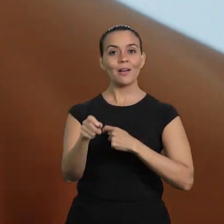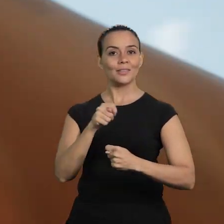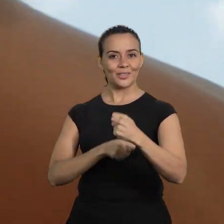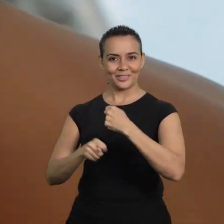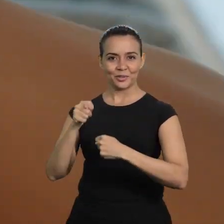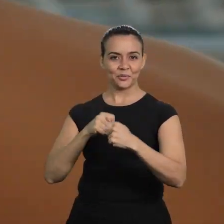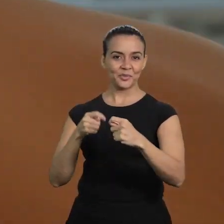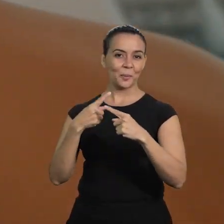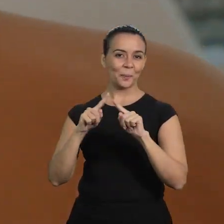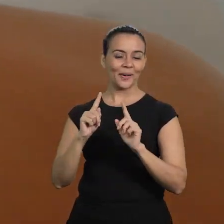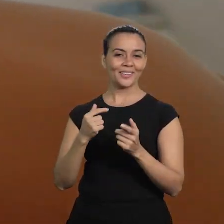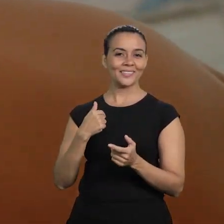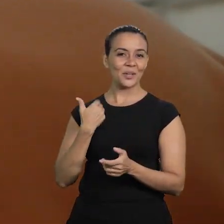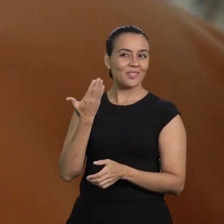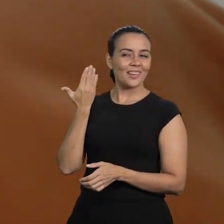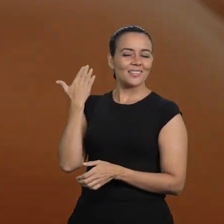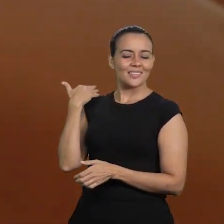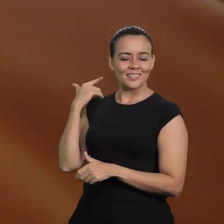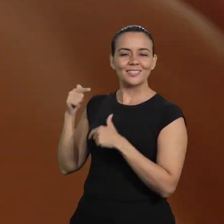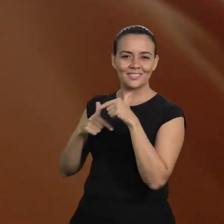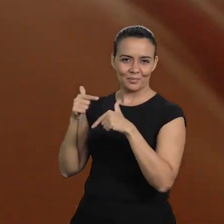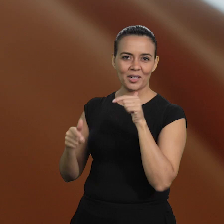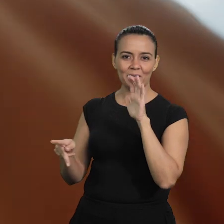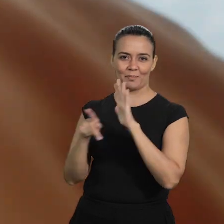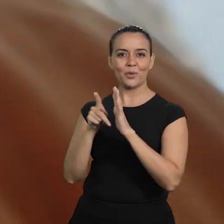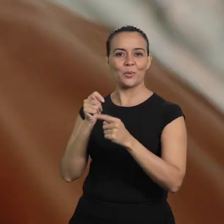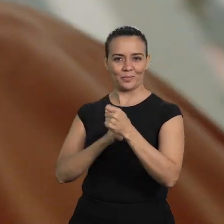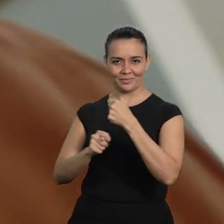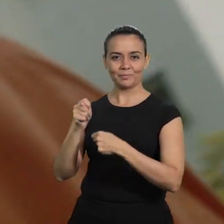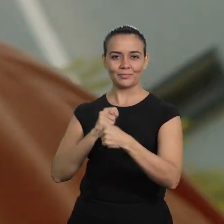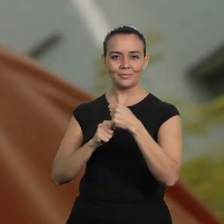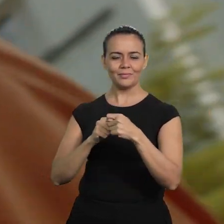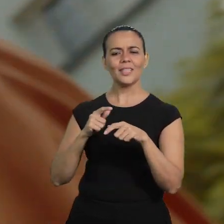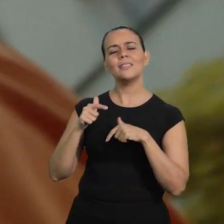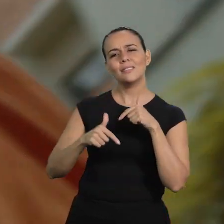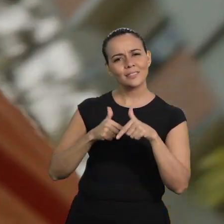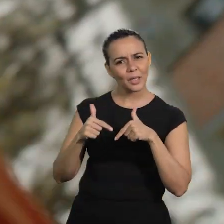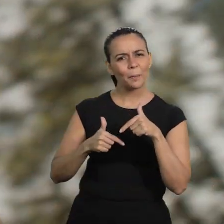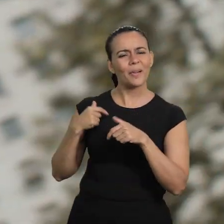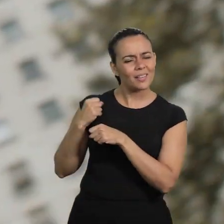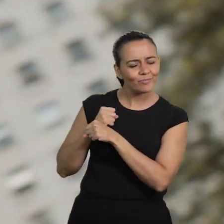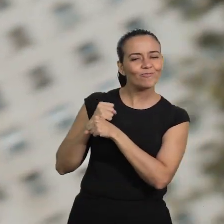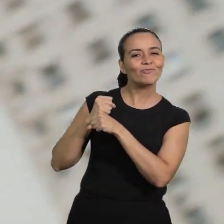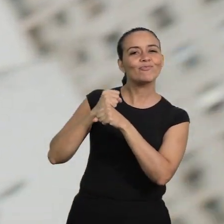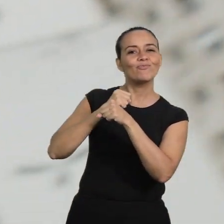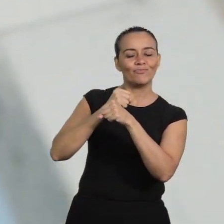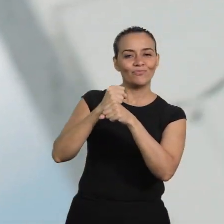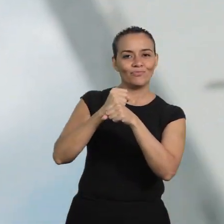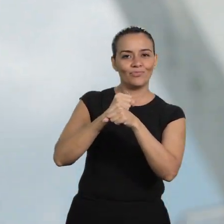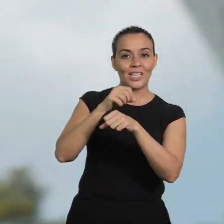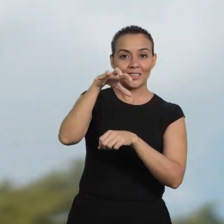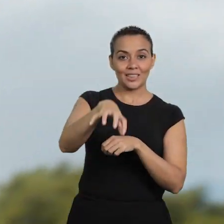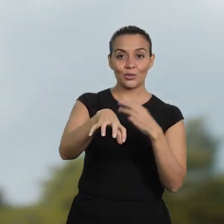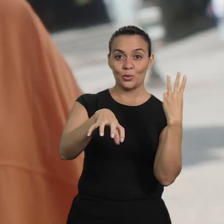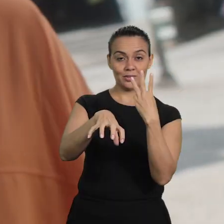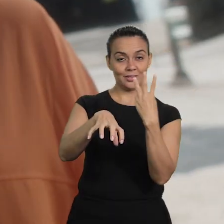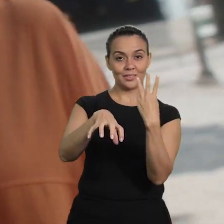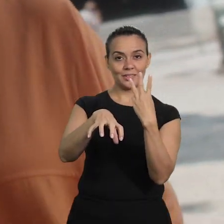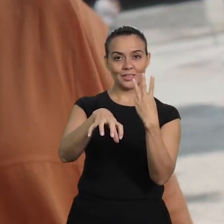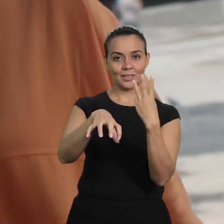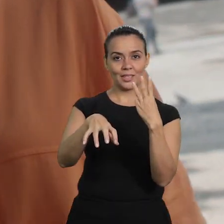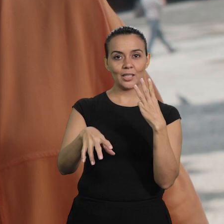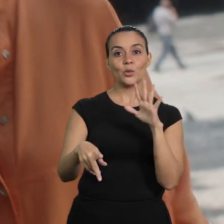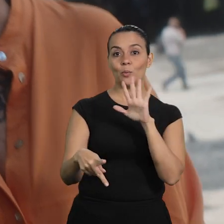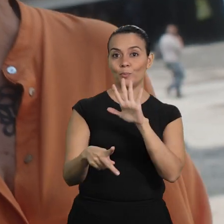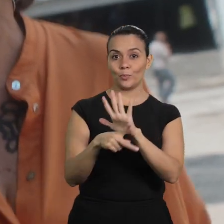que eu sou ex-economista. Trabalhei muitos anos fortalecendo esse terceiro setor na